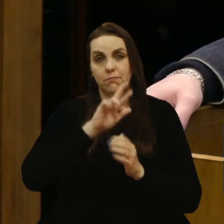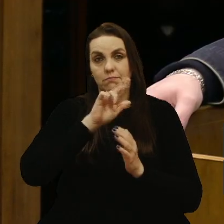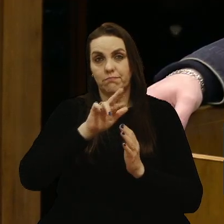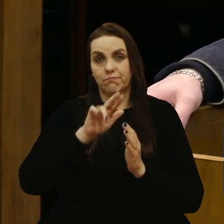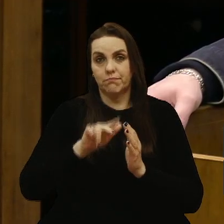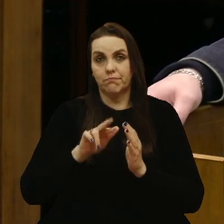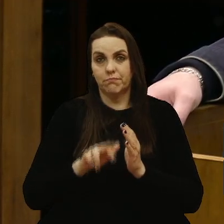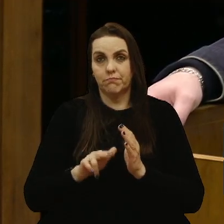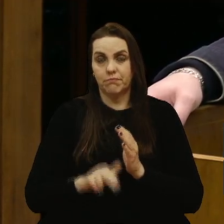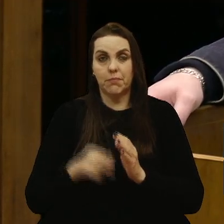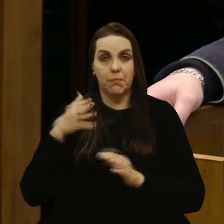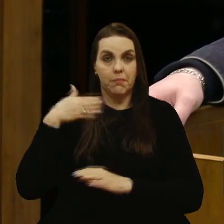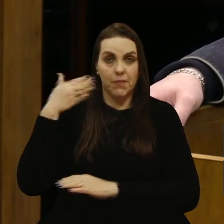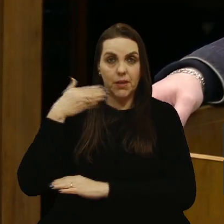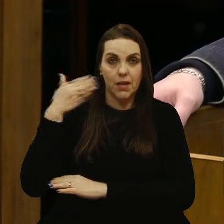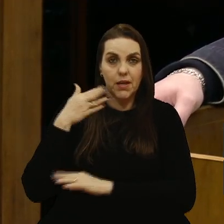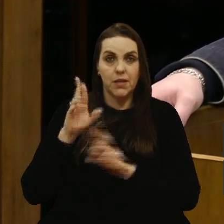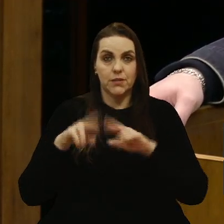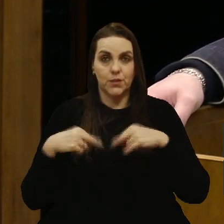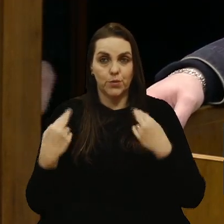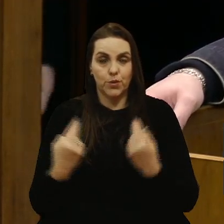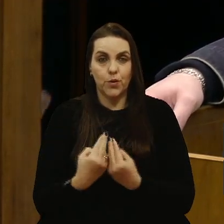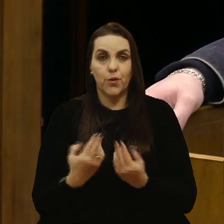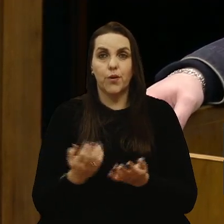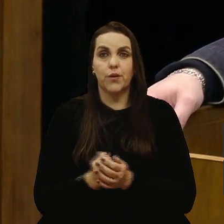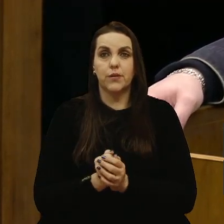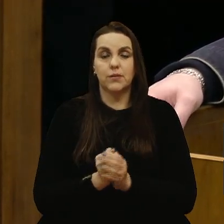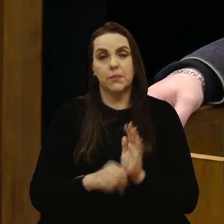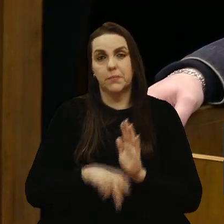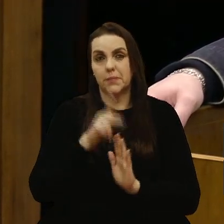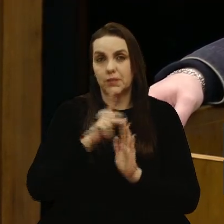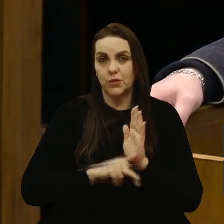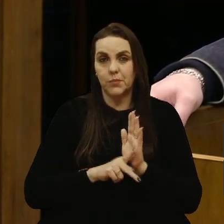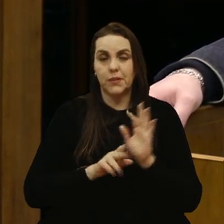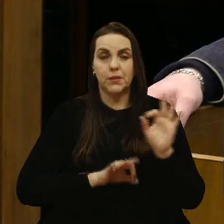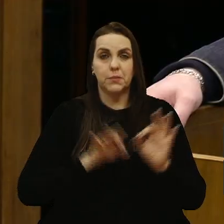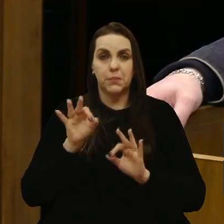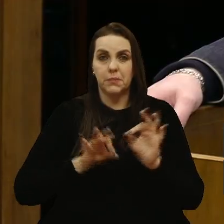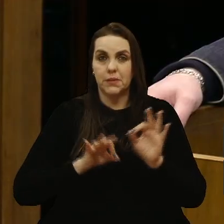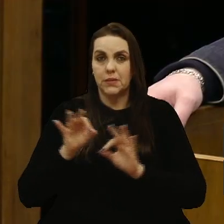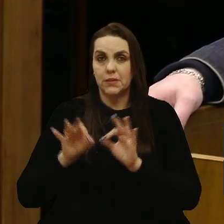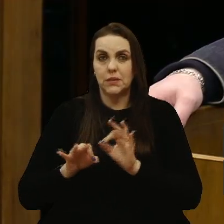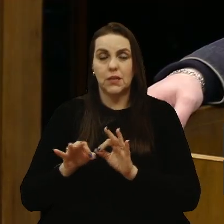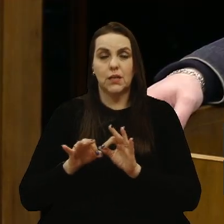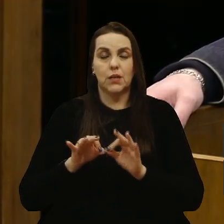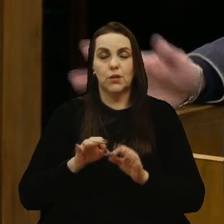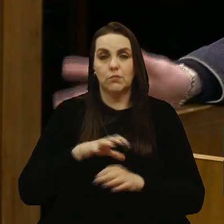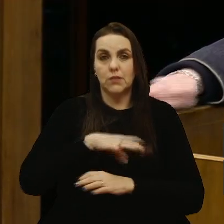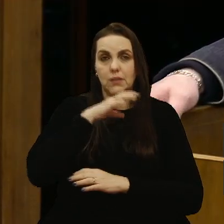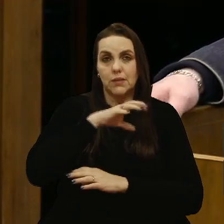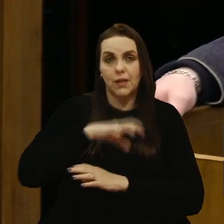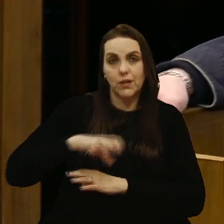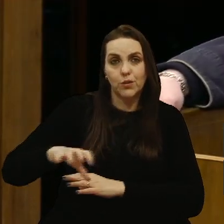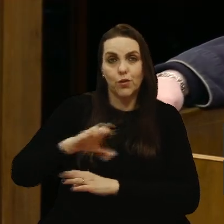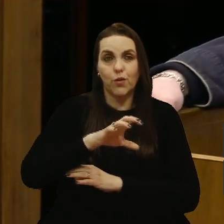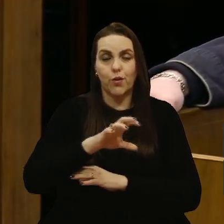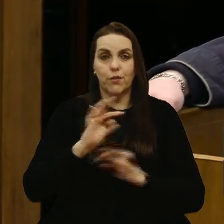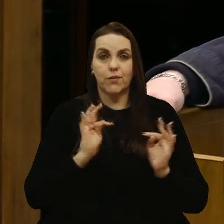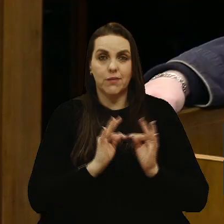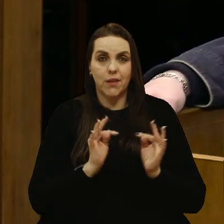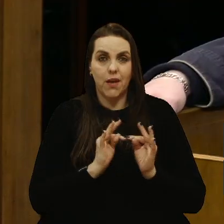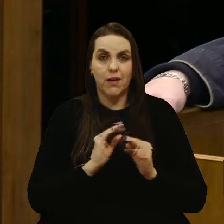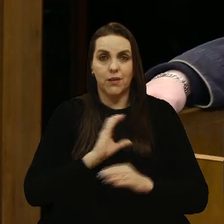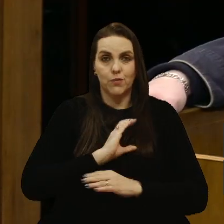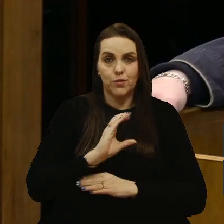diversas palestras e reuniões referente a planejamento, preparação e território, reuniões técnicas com